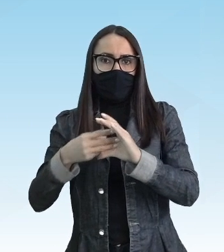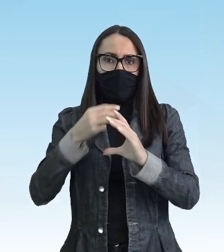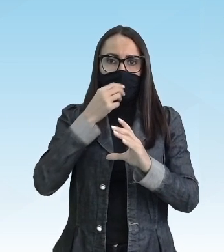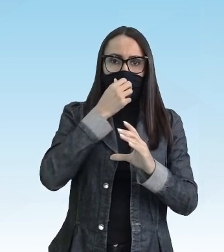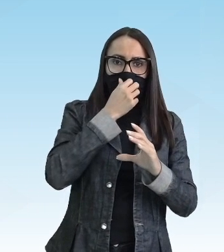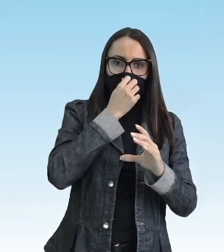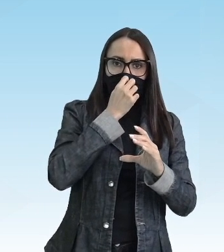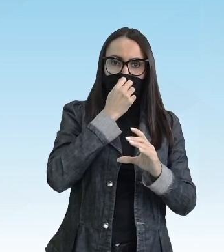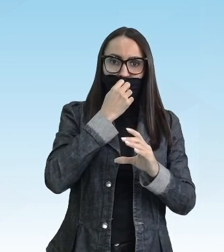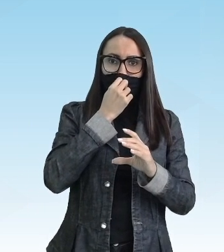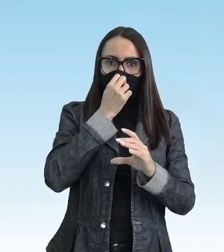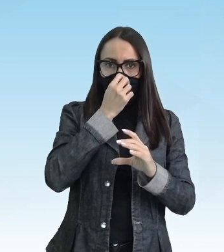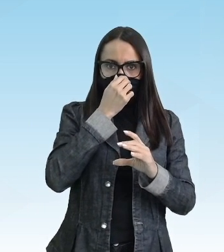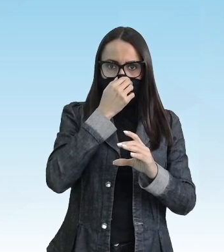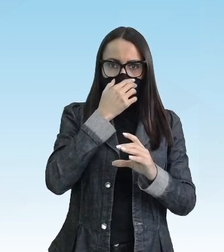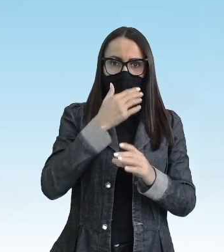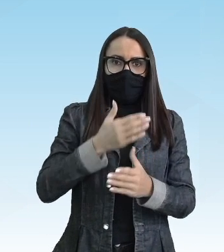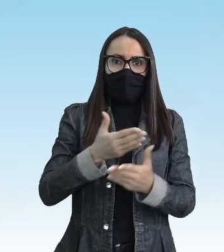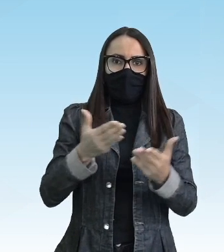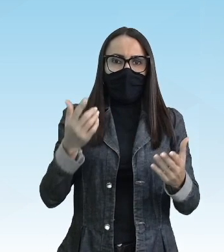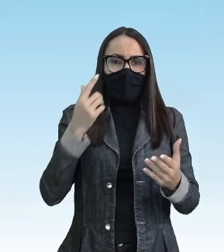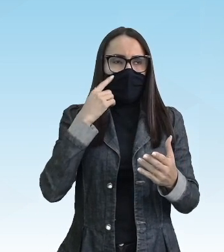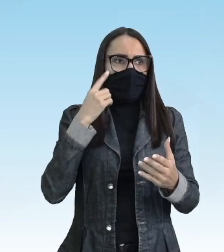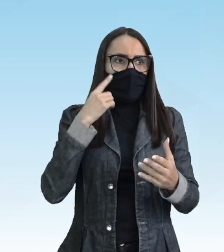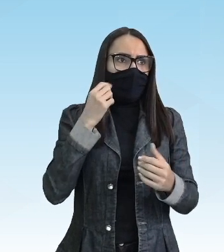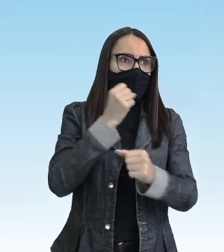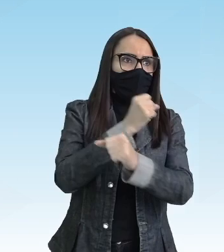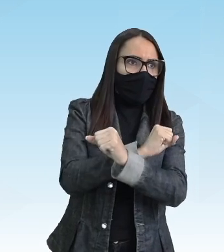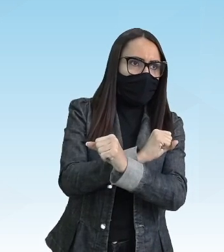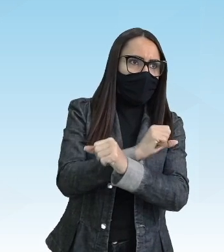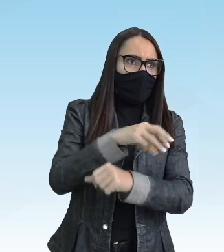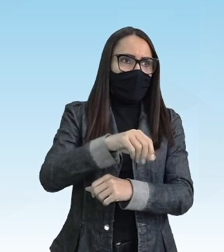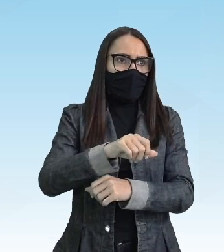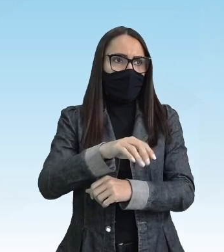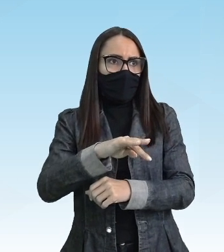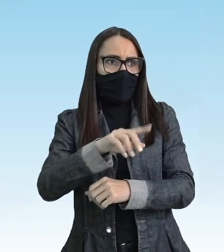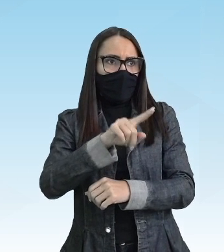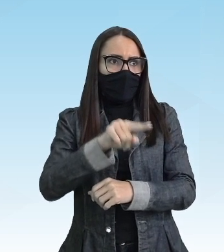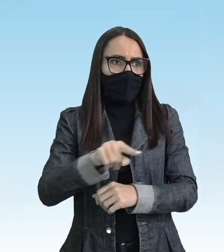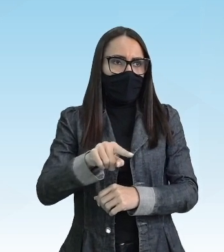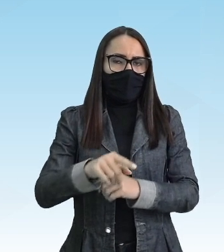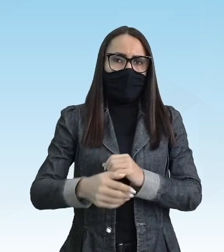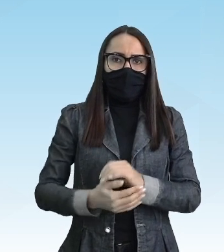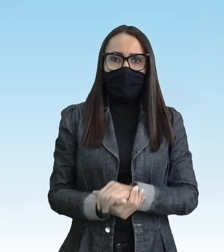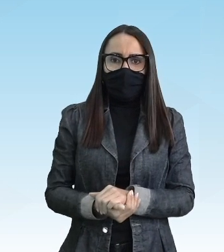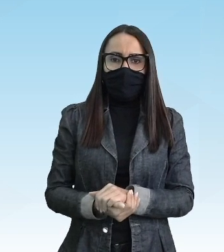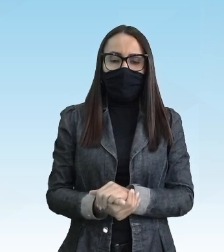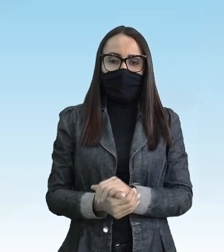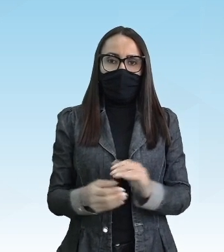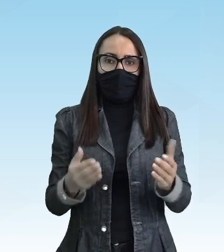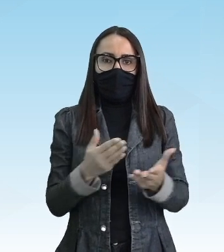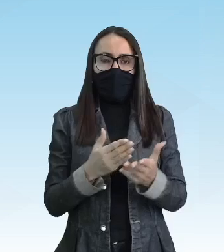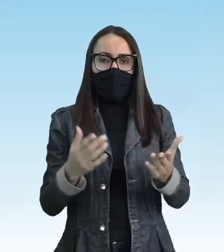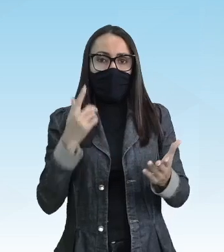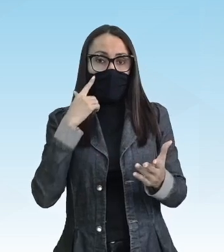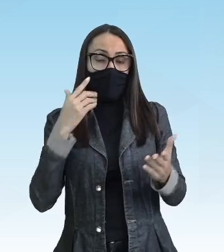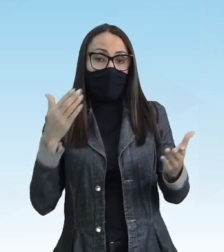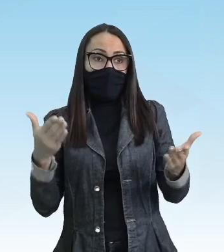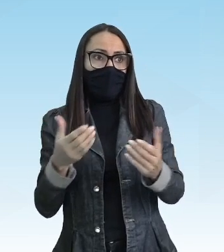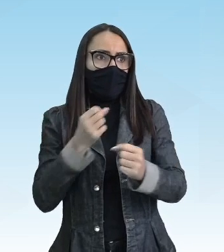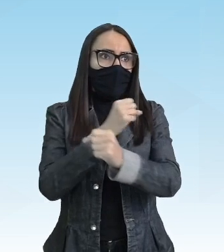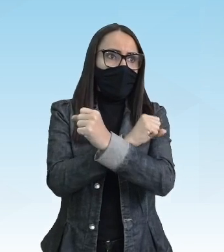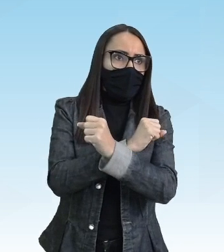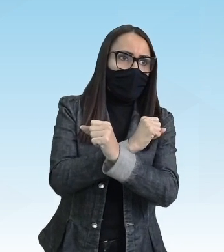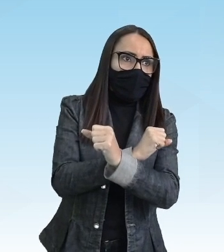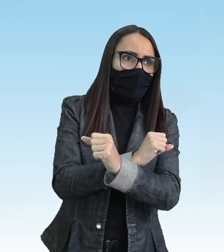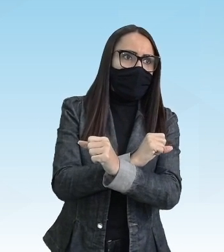é chamado aí de matriz óssea. E é essa matriz que torna o osso